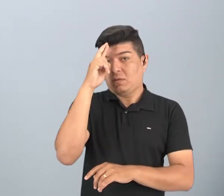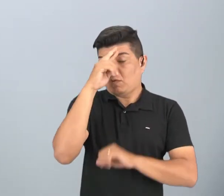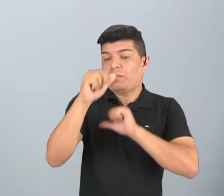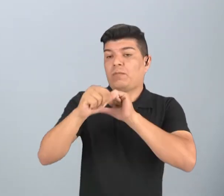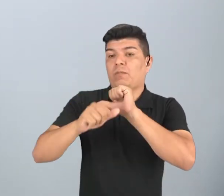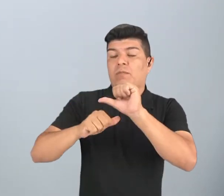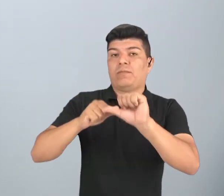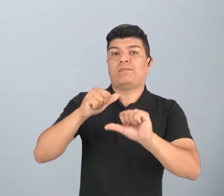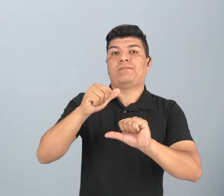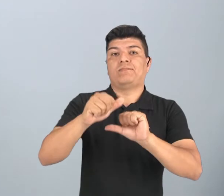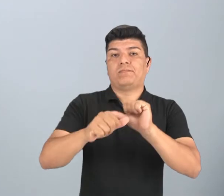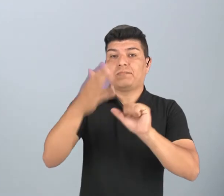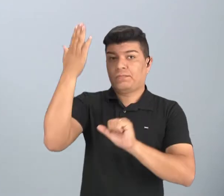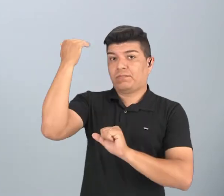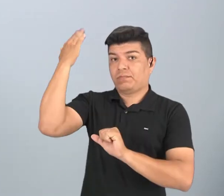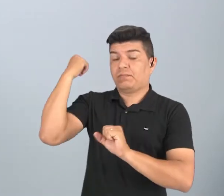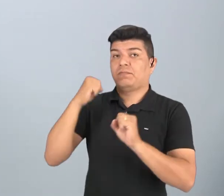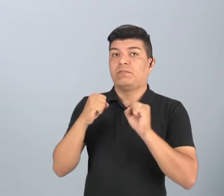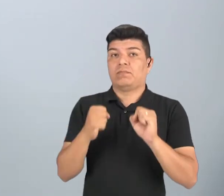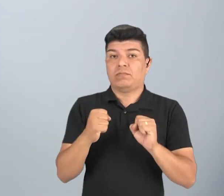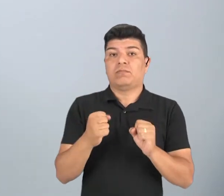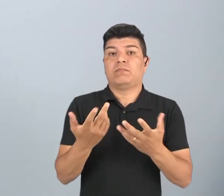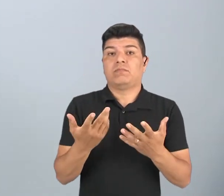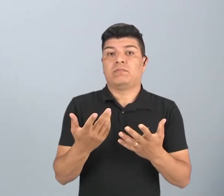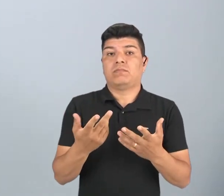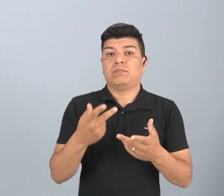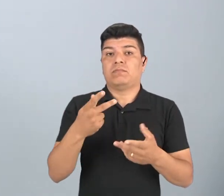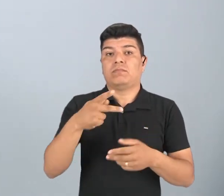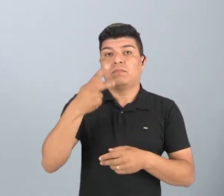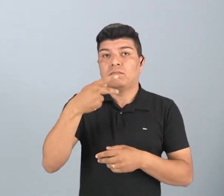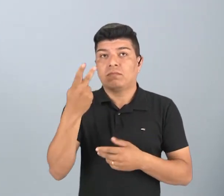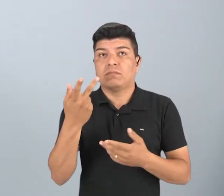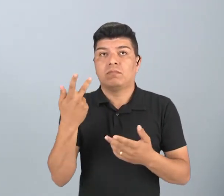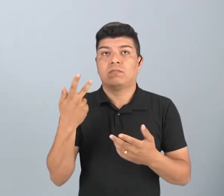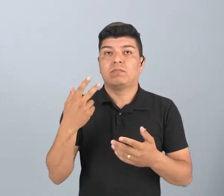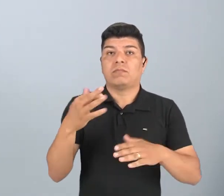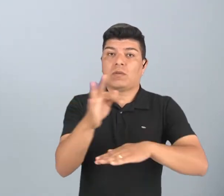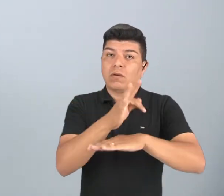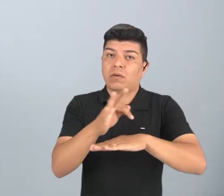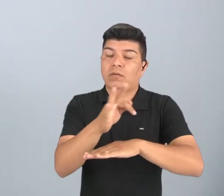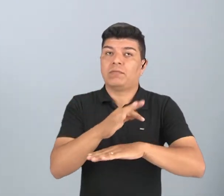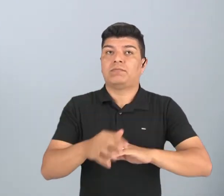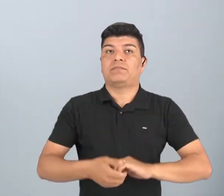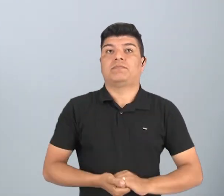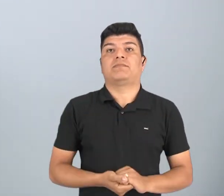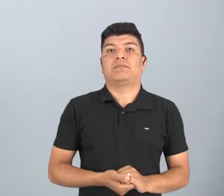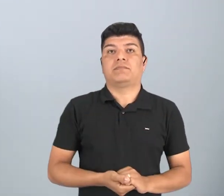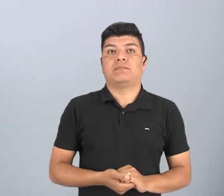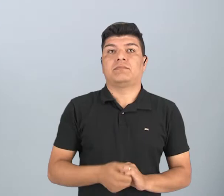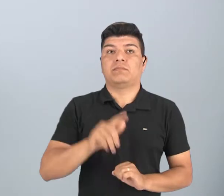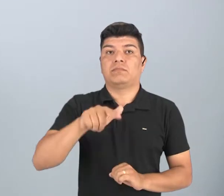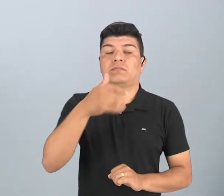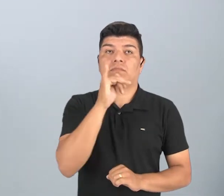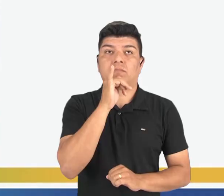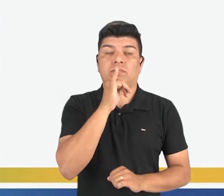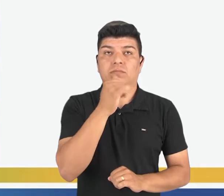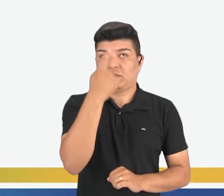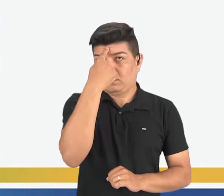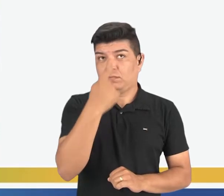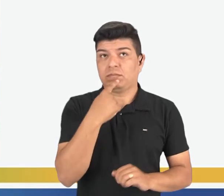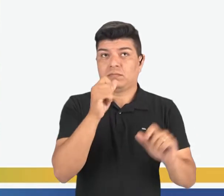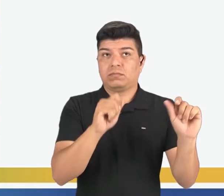mudando, né? Antigamente, eles podiam falar um pouquinho mais formais, como está sendo usado aí. Vamos continuar vendo outro exemplo aí na telinha. Vamos lá.